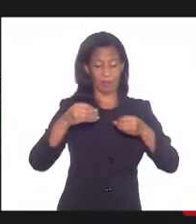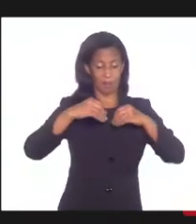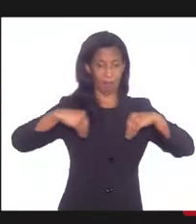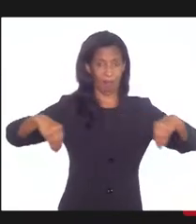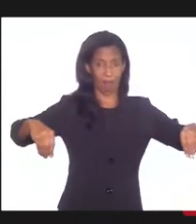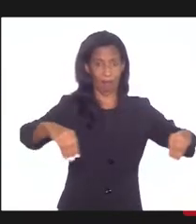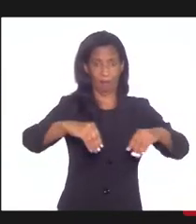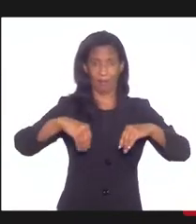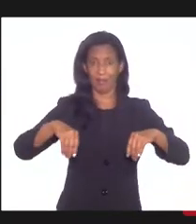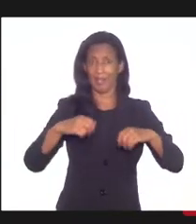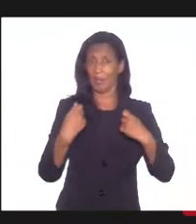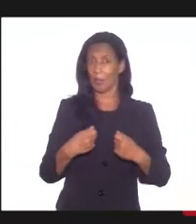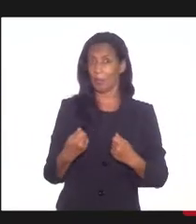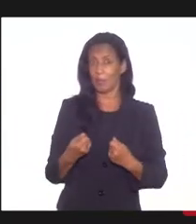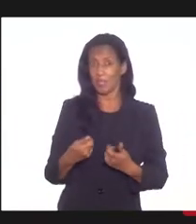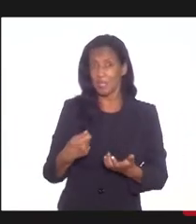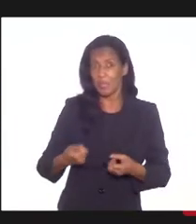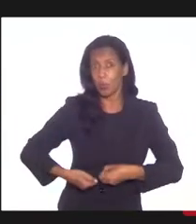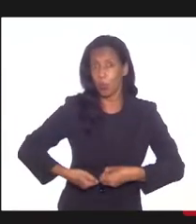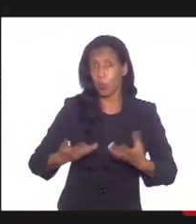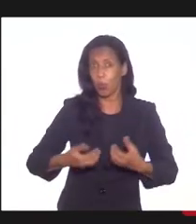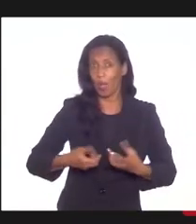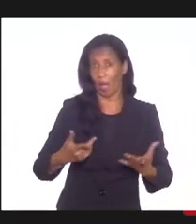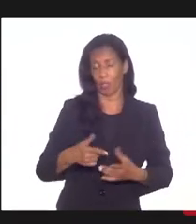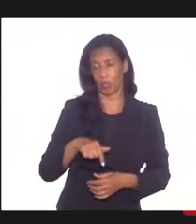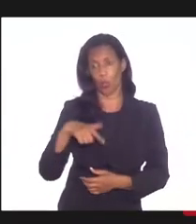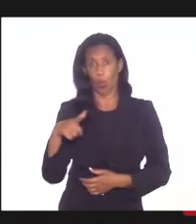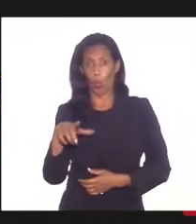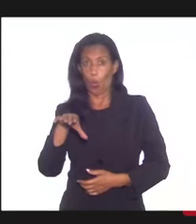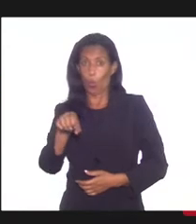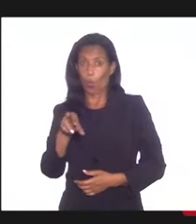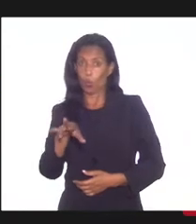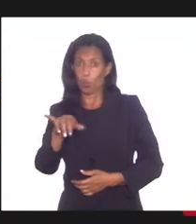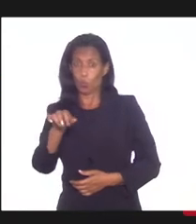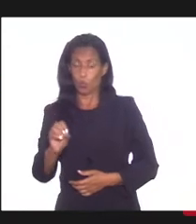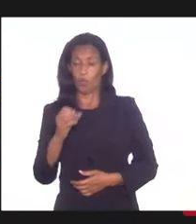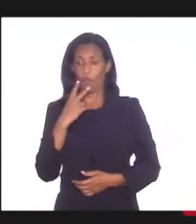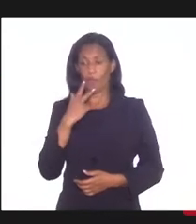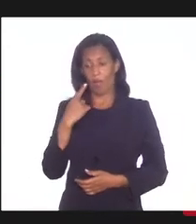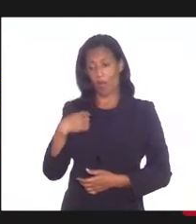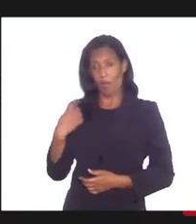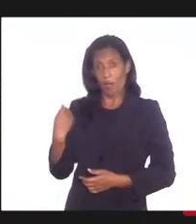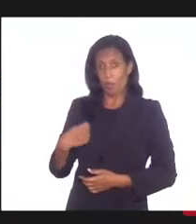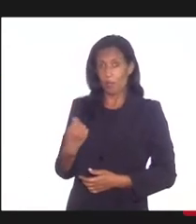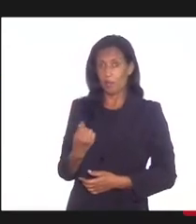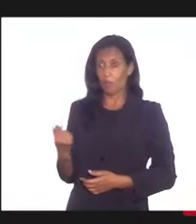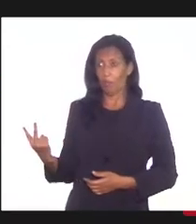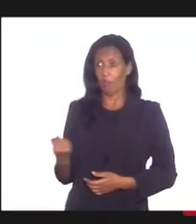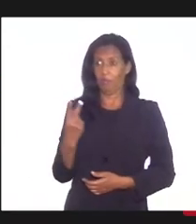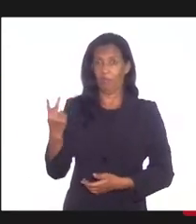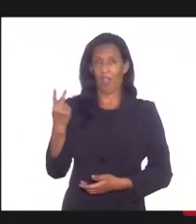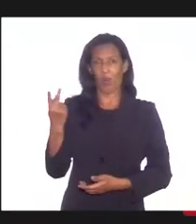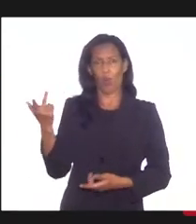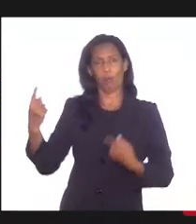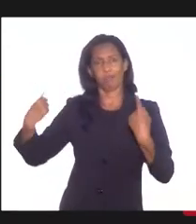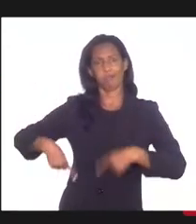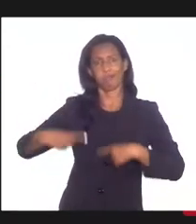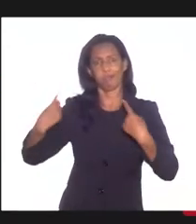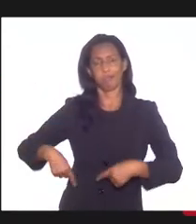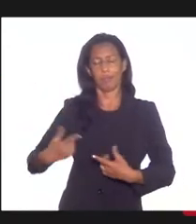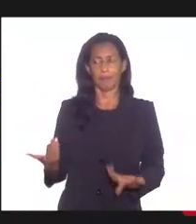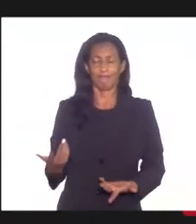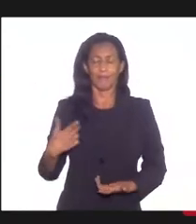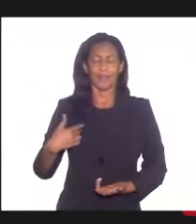ter um consumo. Os grandes consumidores dizem, olha, para ter o consumo, eu tenho que ter um preço competitivo. A gente fica na